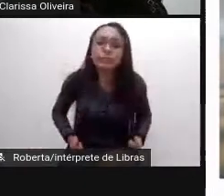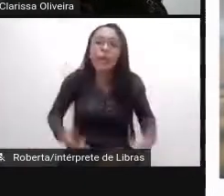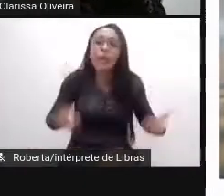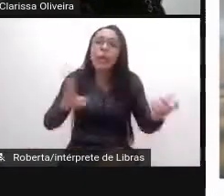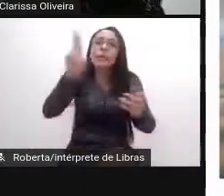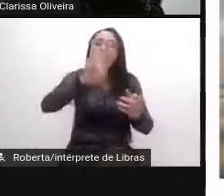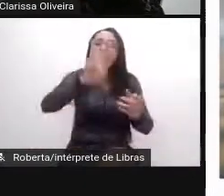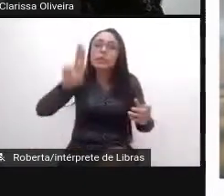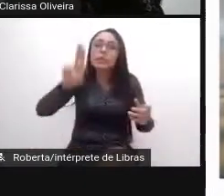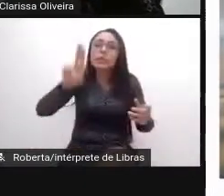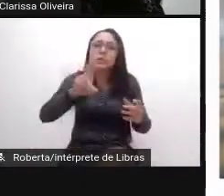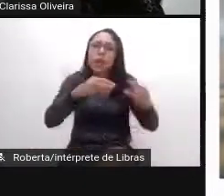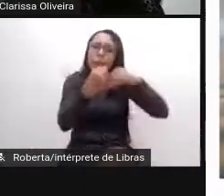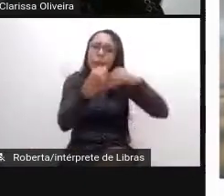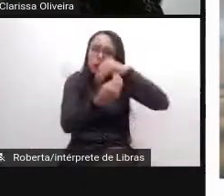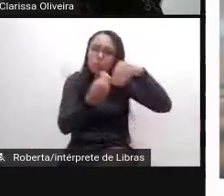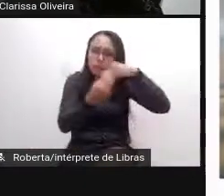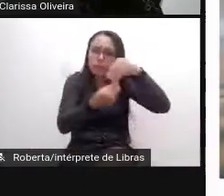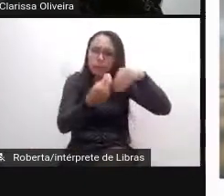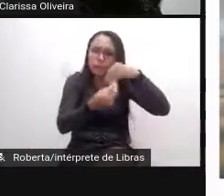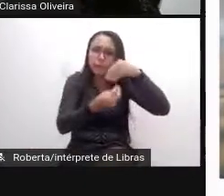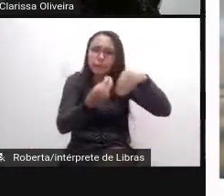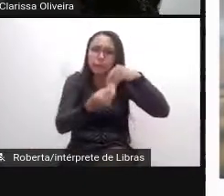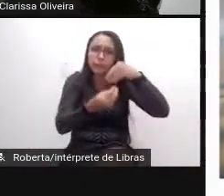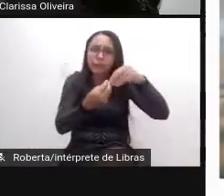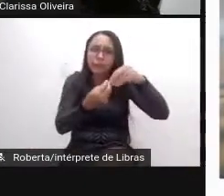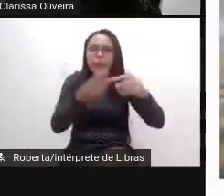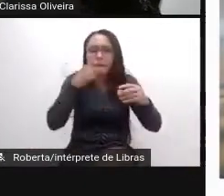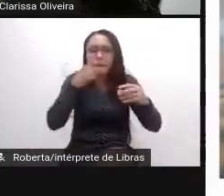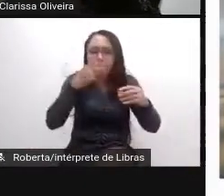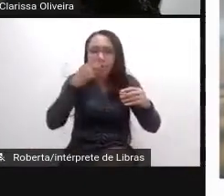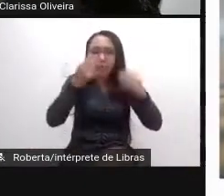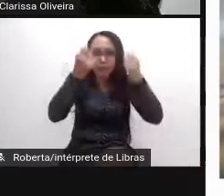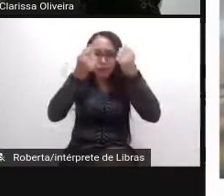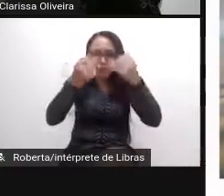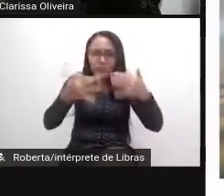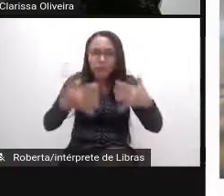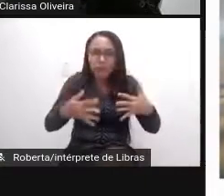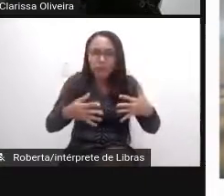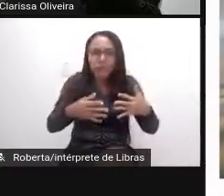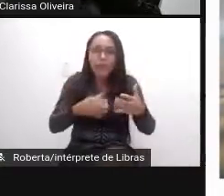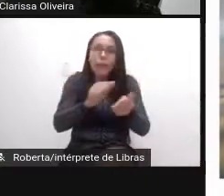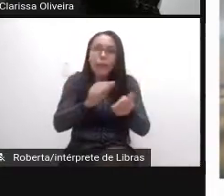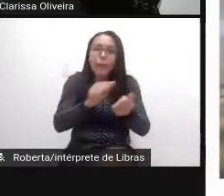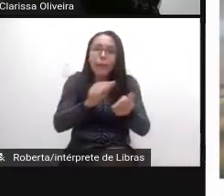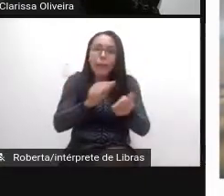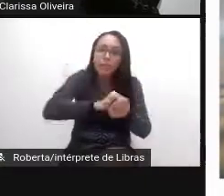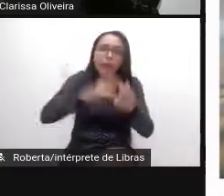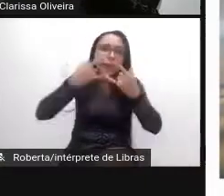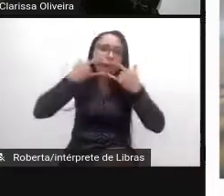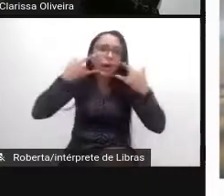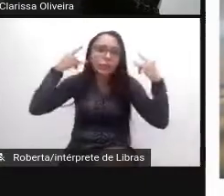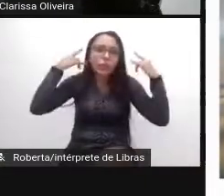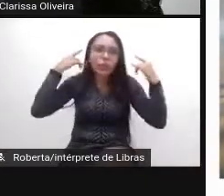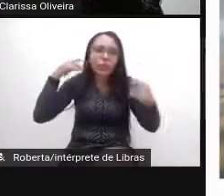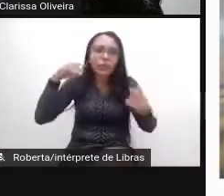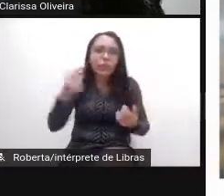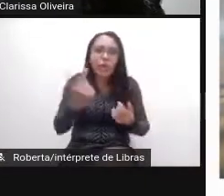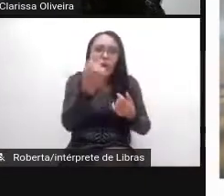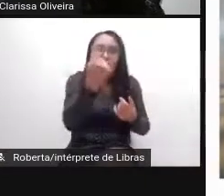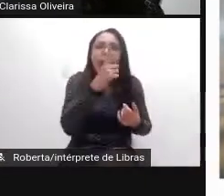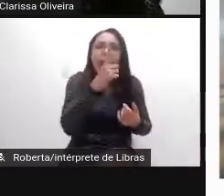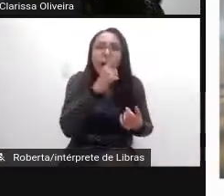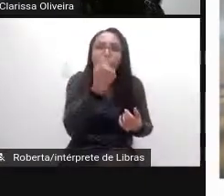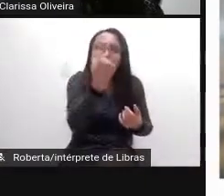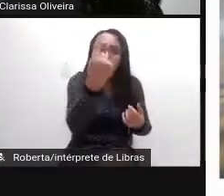aquela misturinha de desinfetante que eu falei para vocês para lavar a máscara, que é 1 litro de água normal e